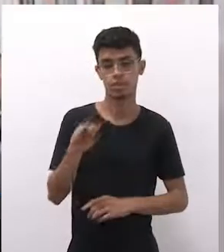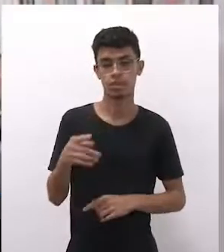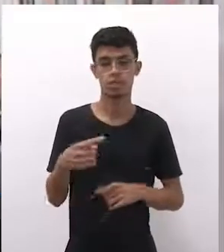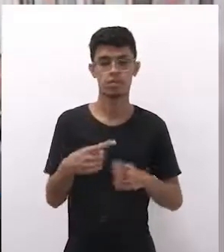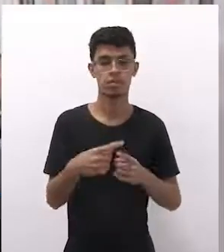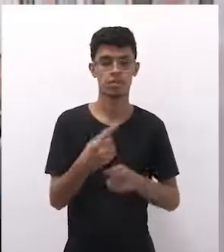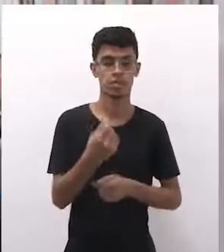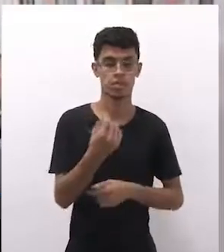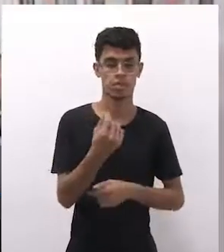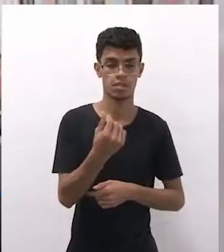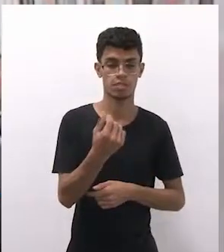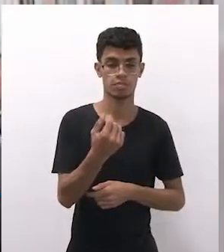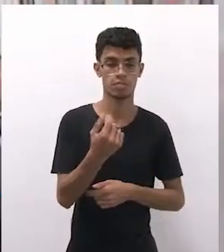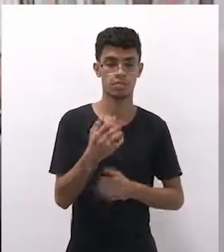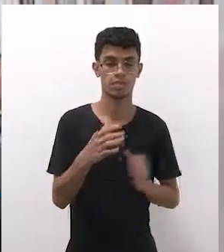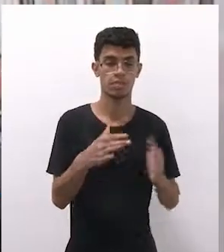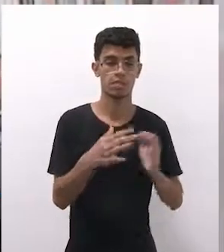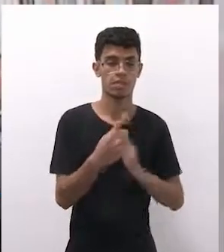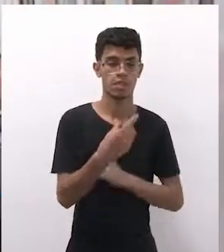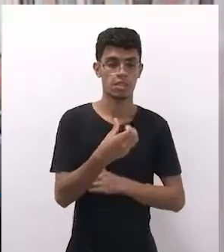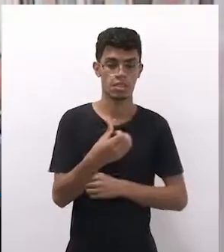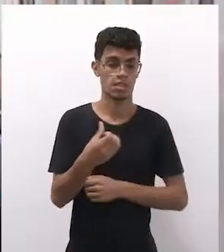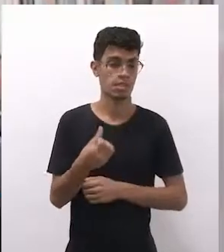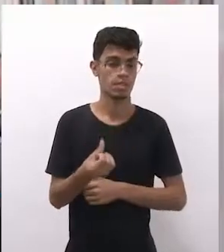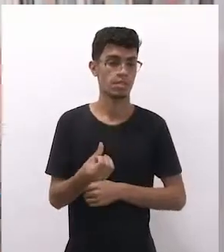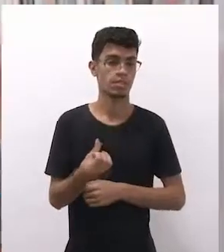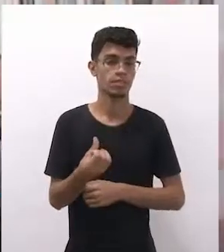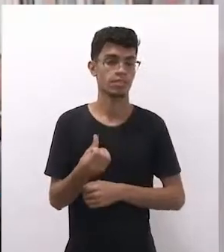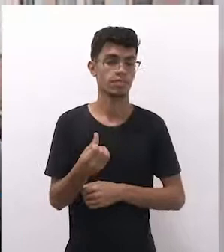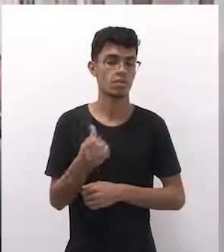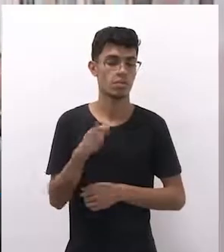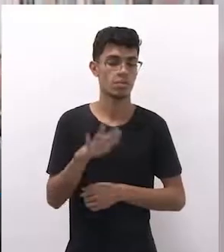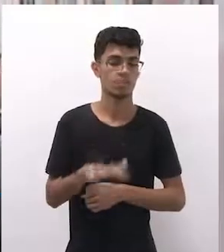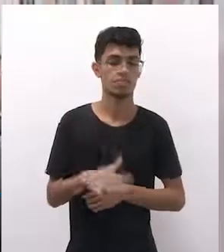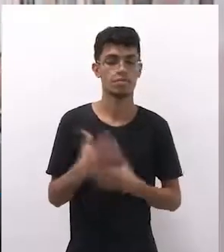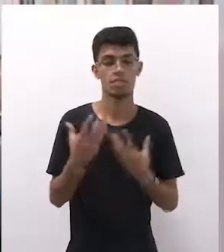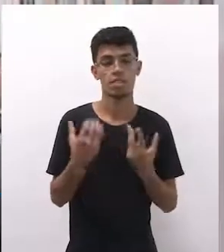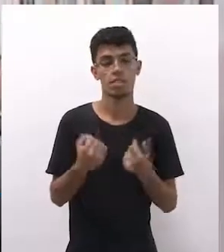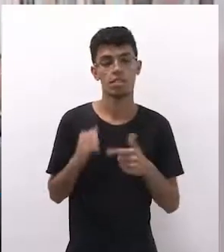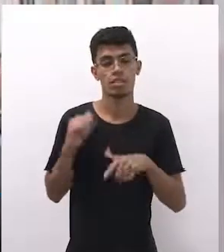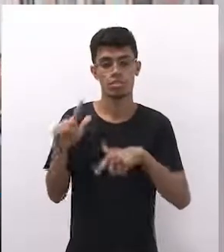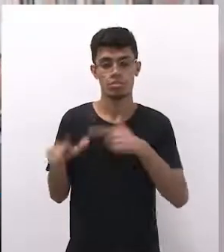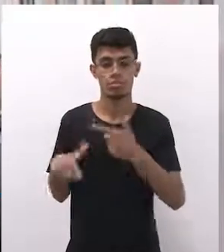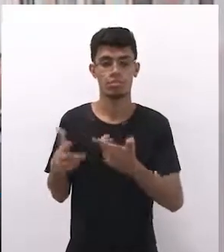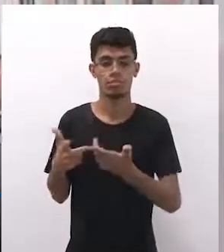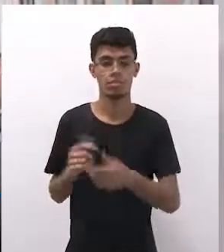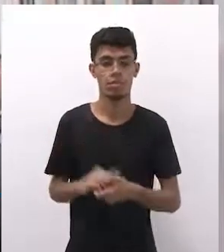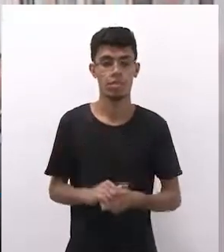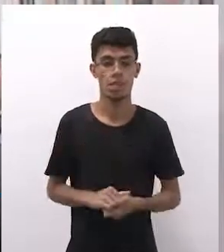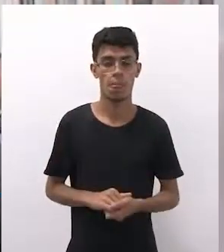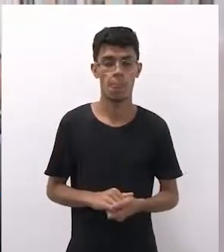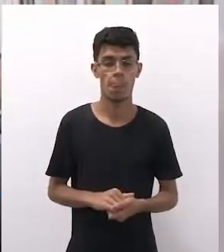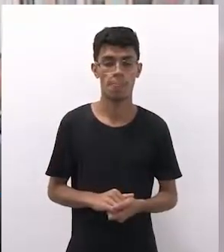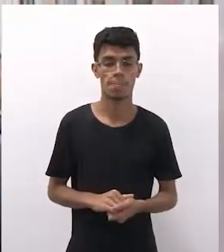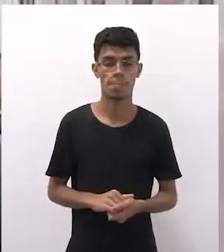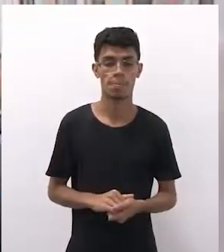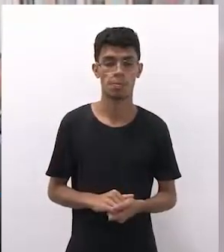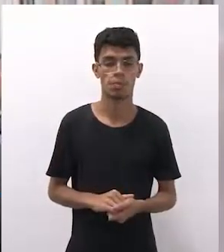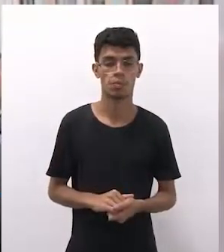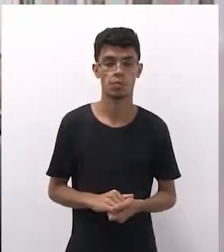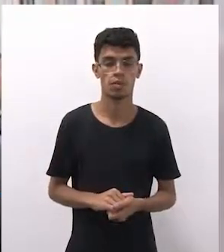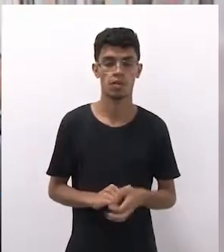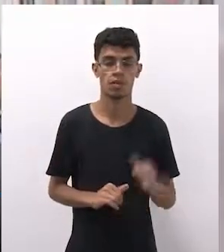aí, 16 ou menos, né? Acabam tendo que aceitar esses subtrabalhos, vamos dizer assim, né? Então, isso